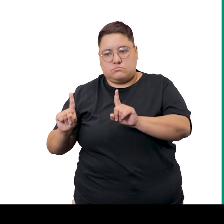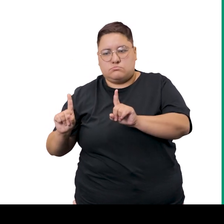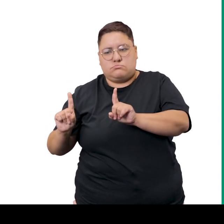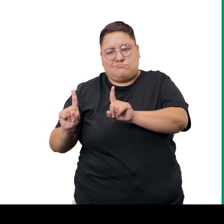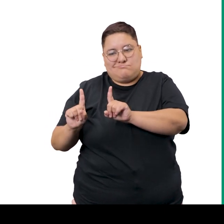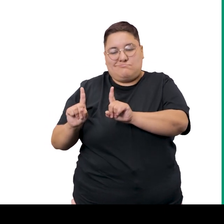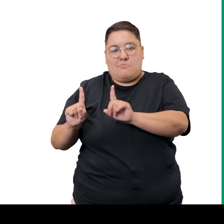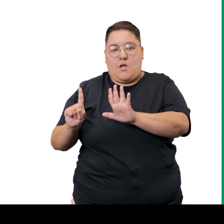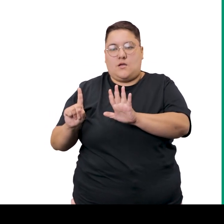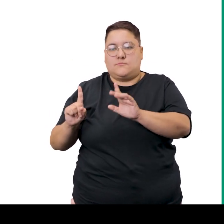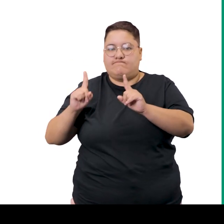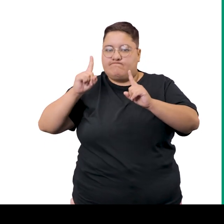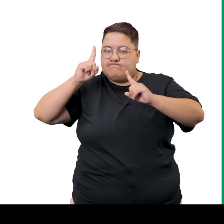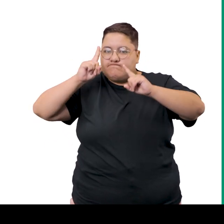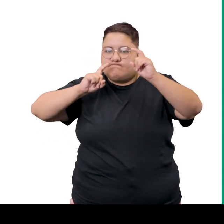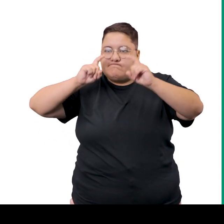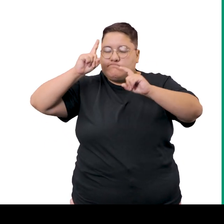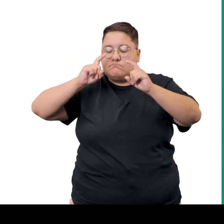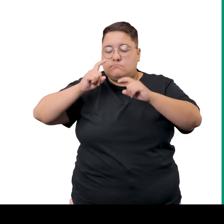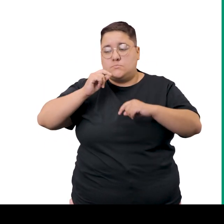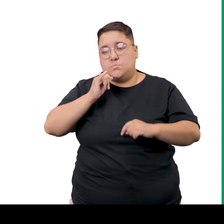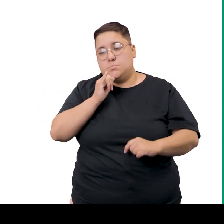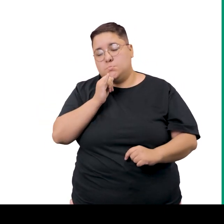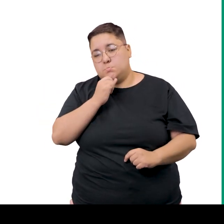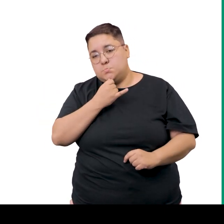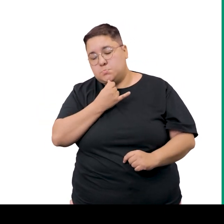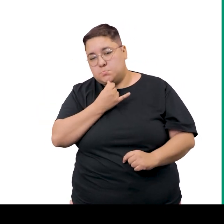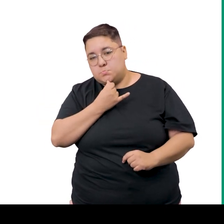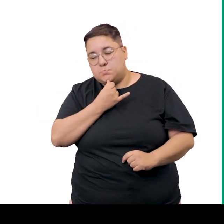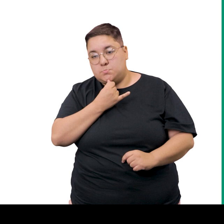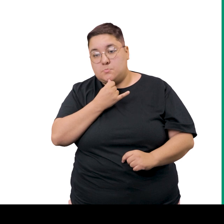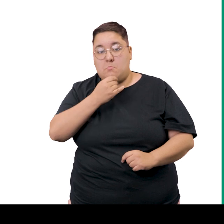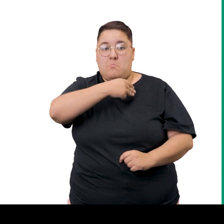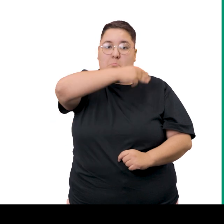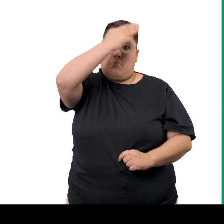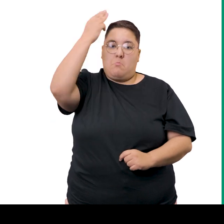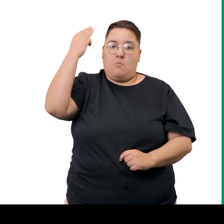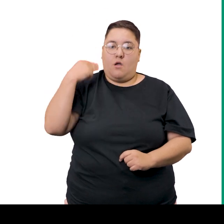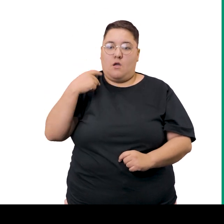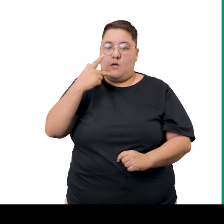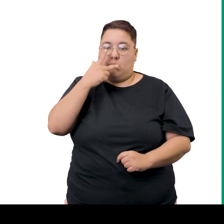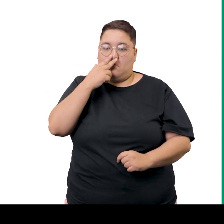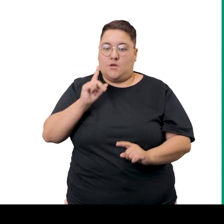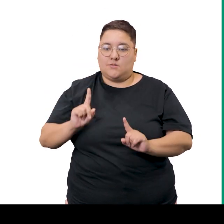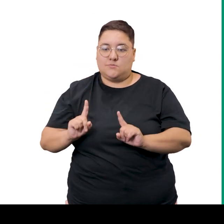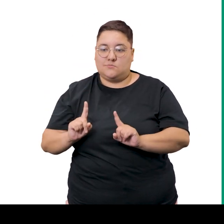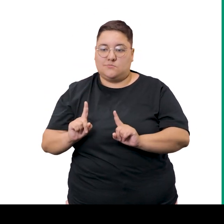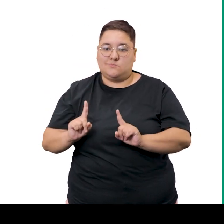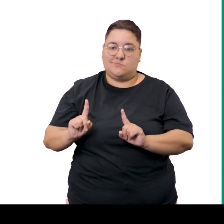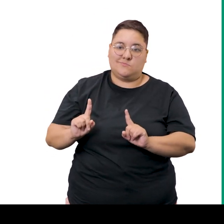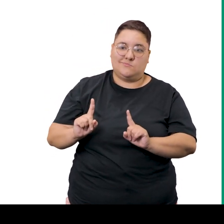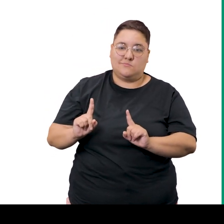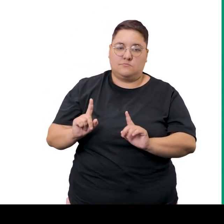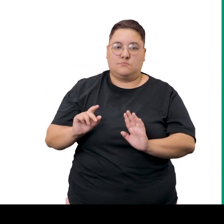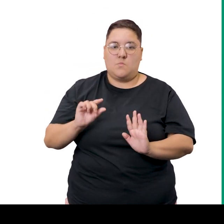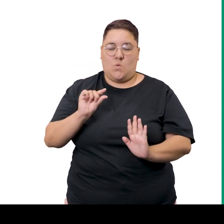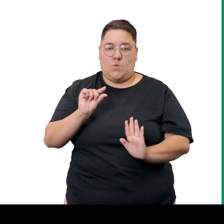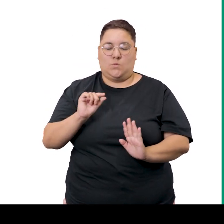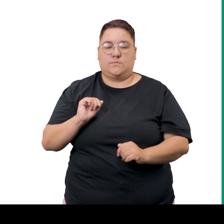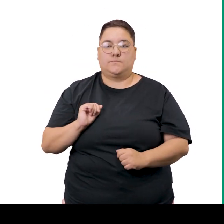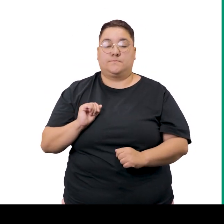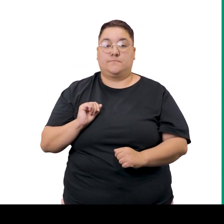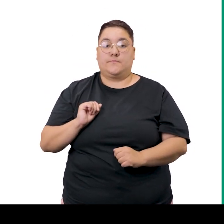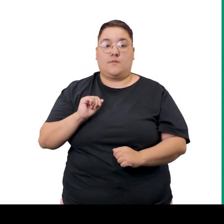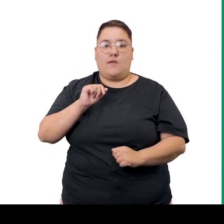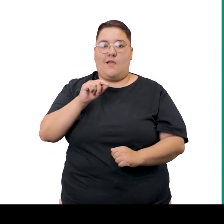próximos, as expressões faciais são melancólicas, e Maria parece se esquivar. Não há a mesma